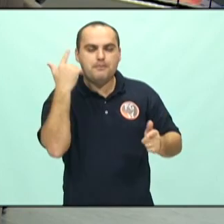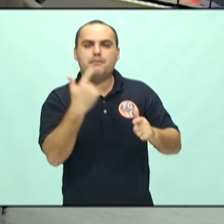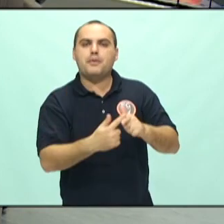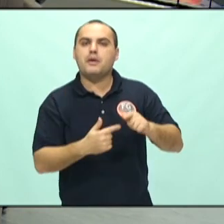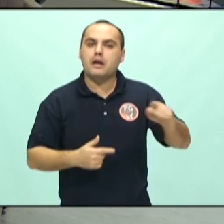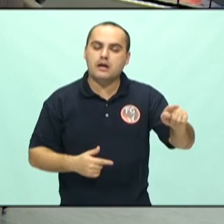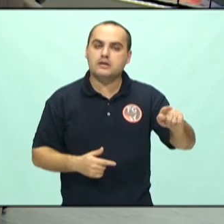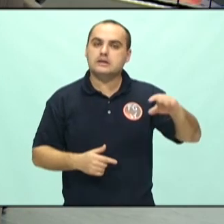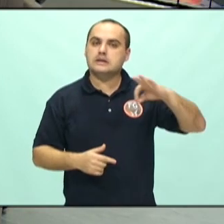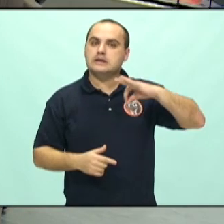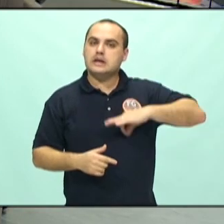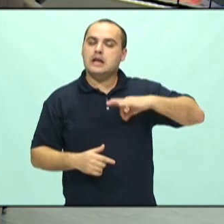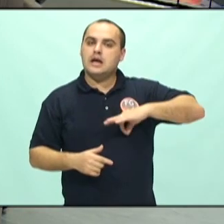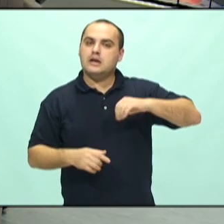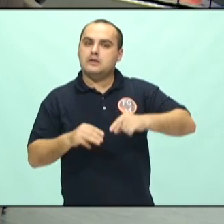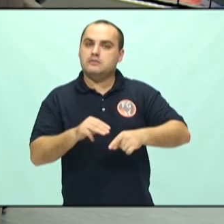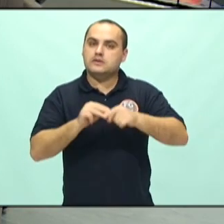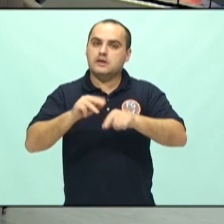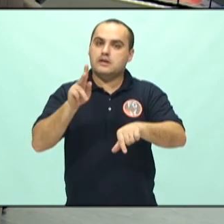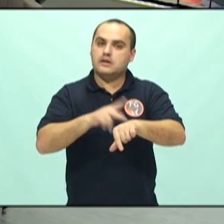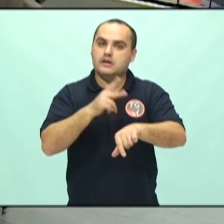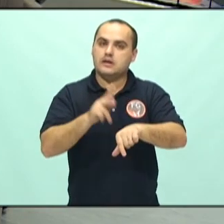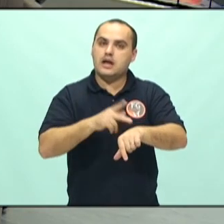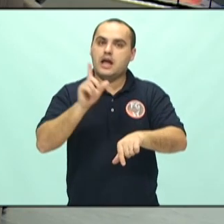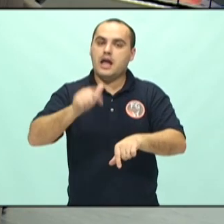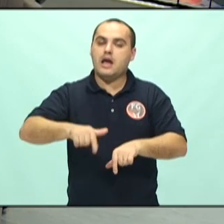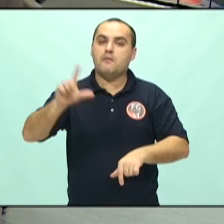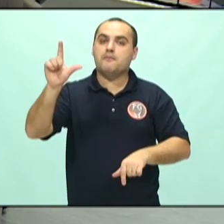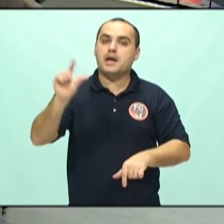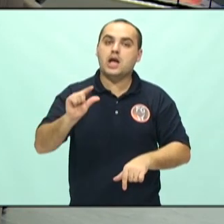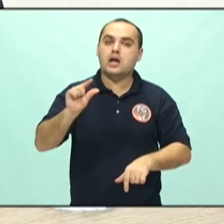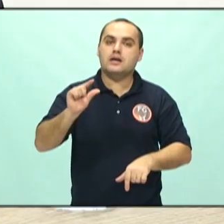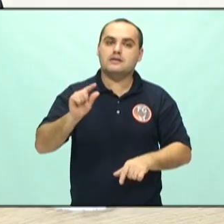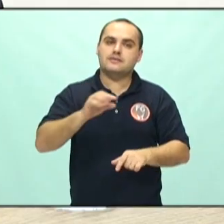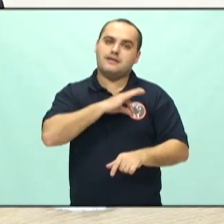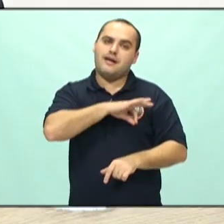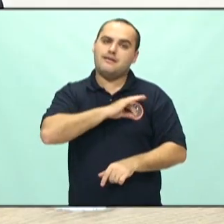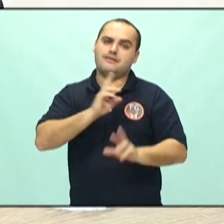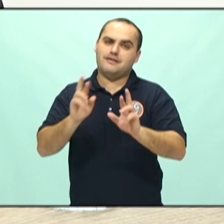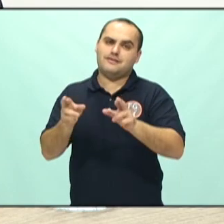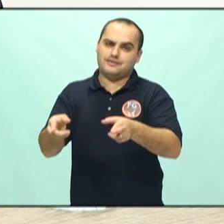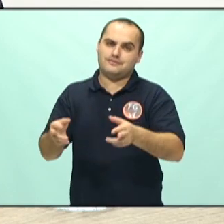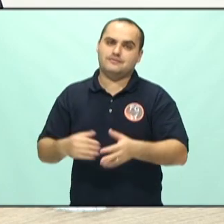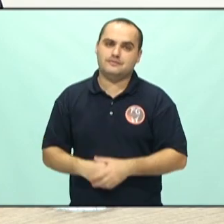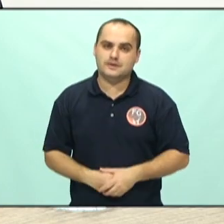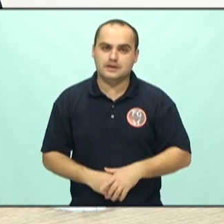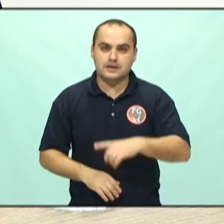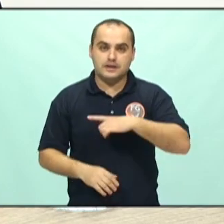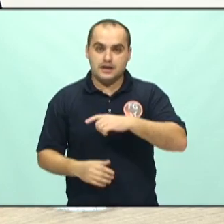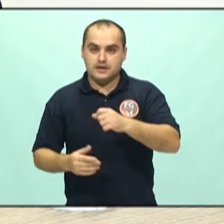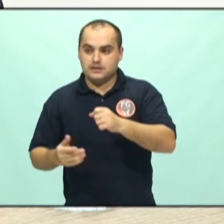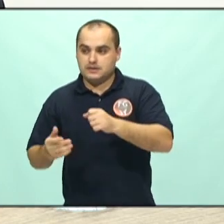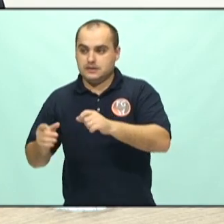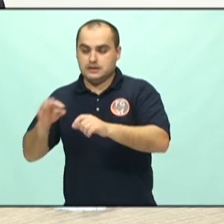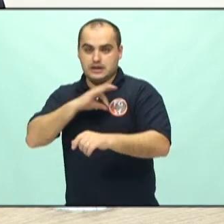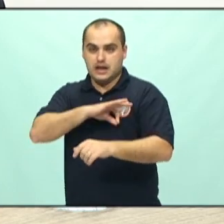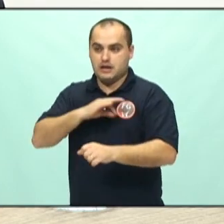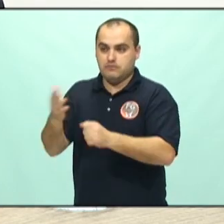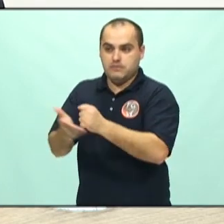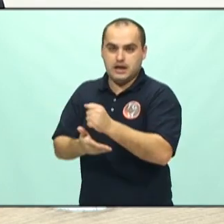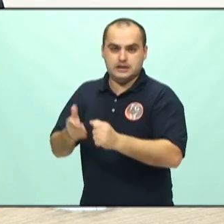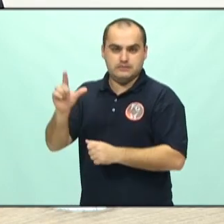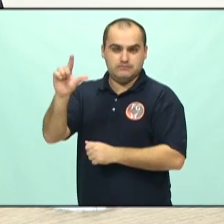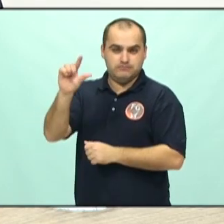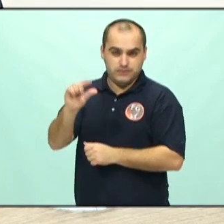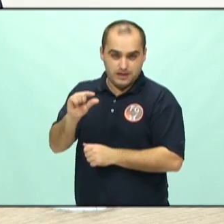o salário do município de Penha é o menor salário da região, então eles têm um salário base muito baixo, né, e